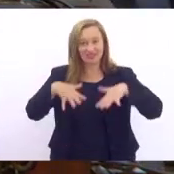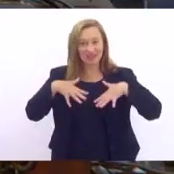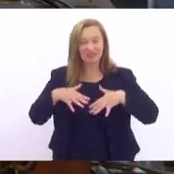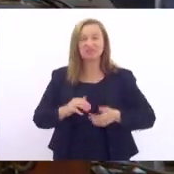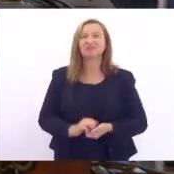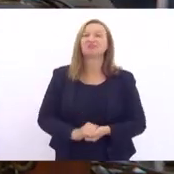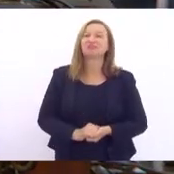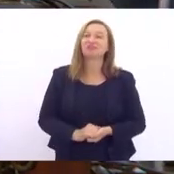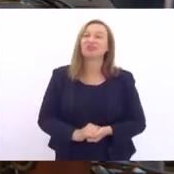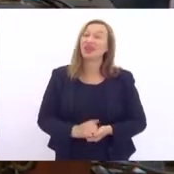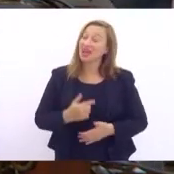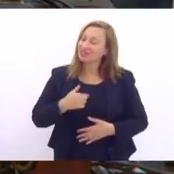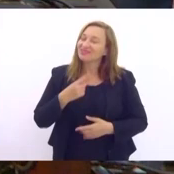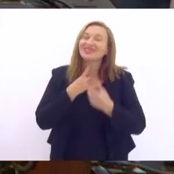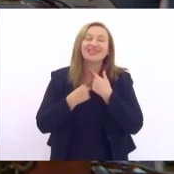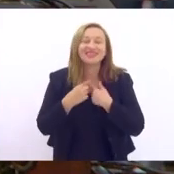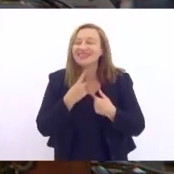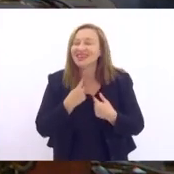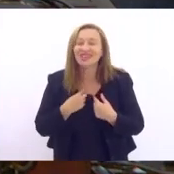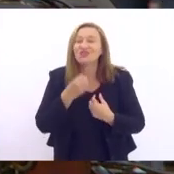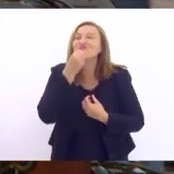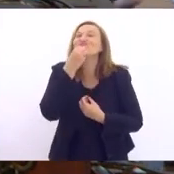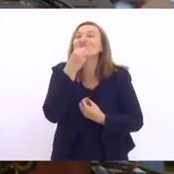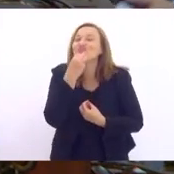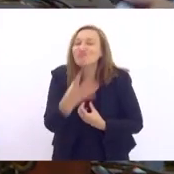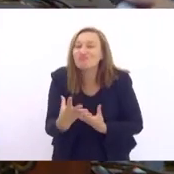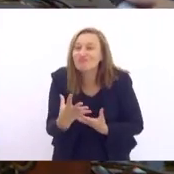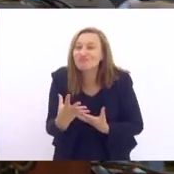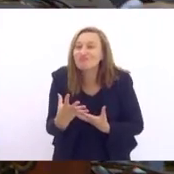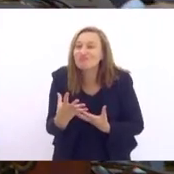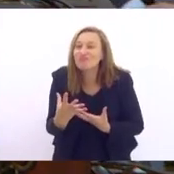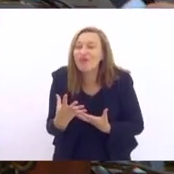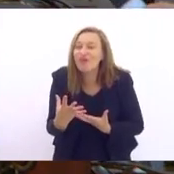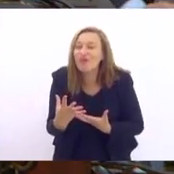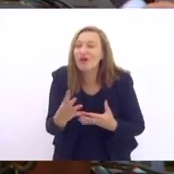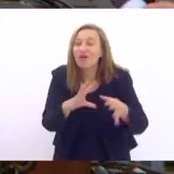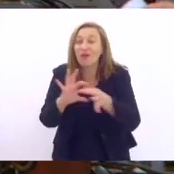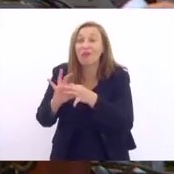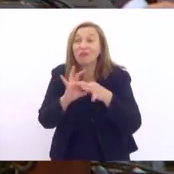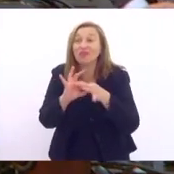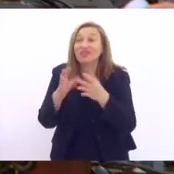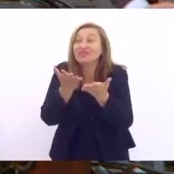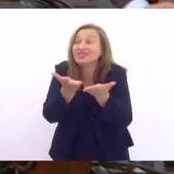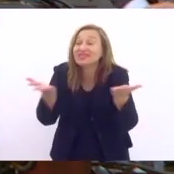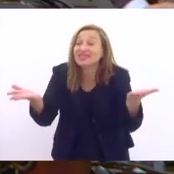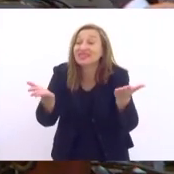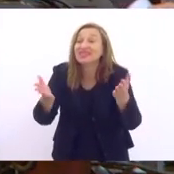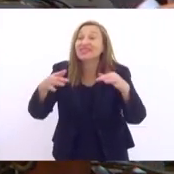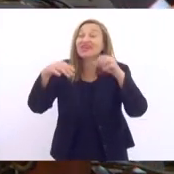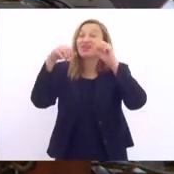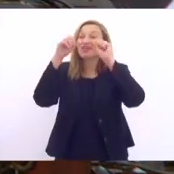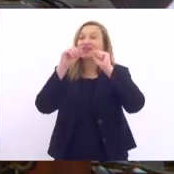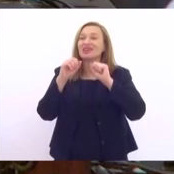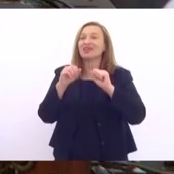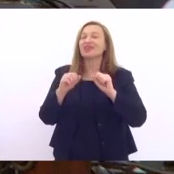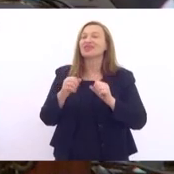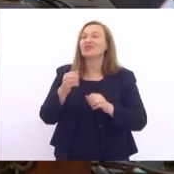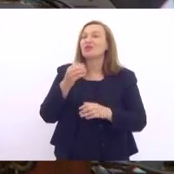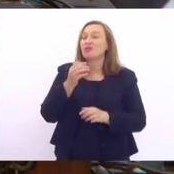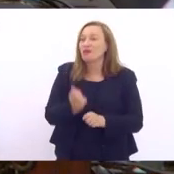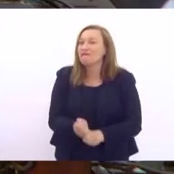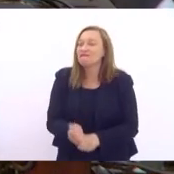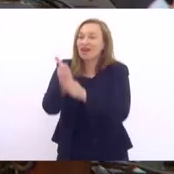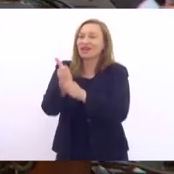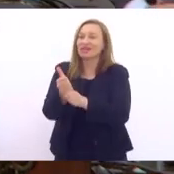boa confraternização entre nós daqui a pouco, um excelente fim de ano para todos nós, tá? Convoco para a nossa fotografia